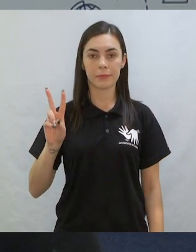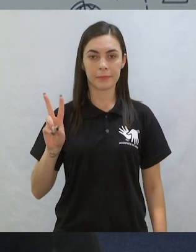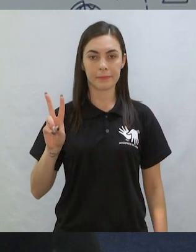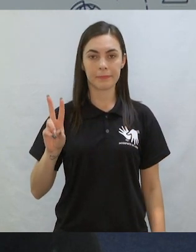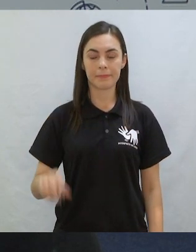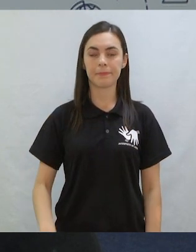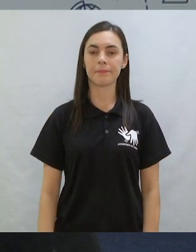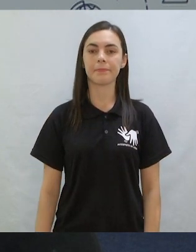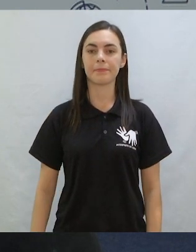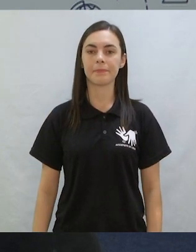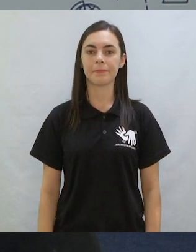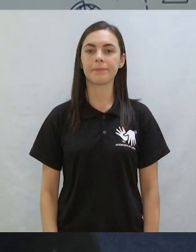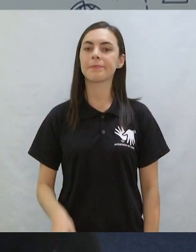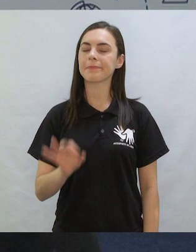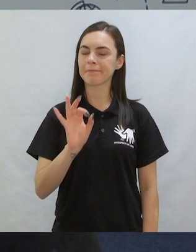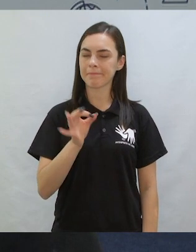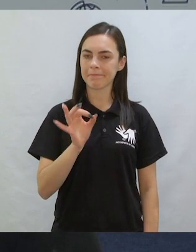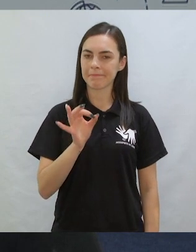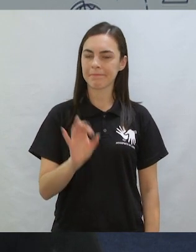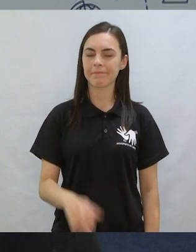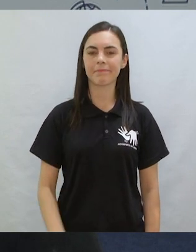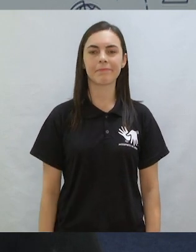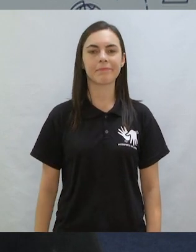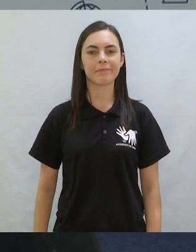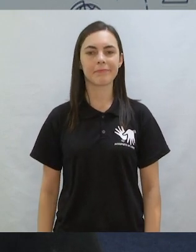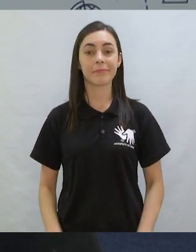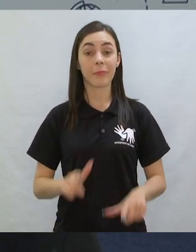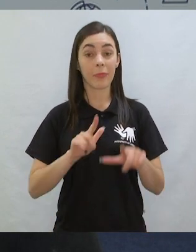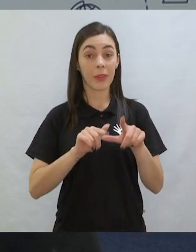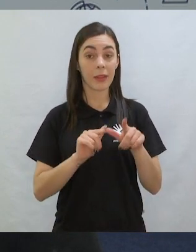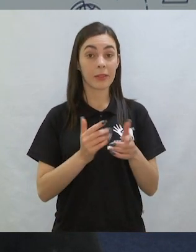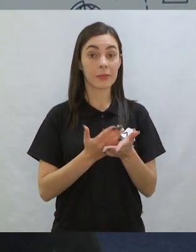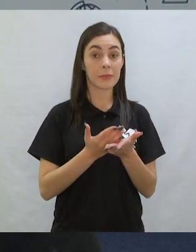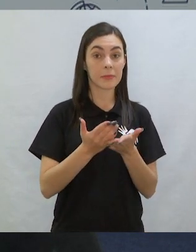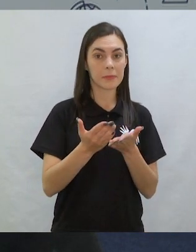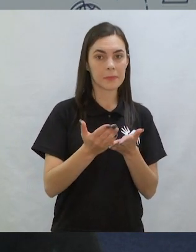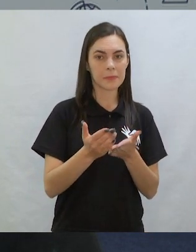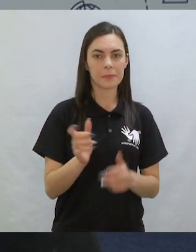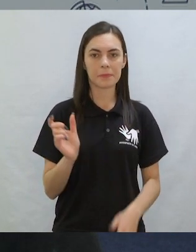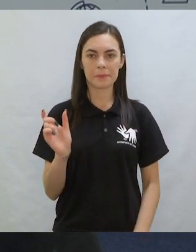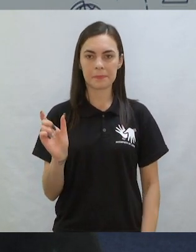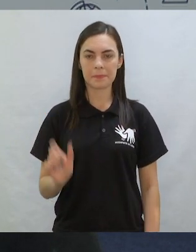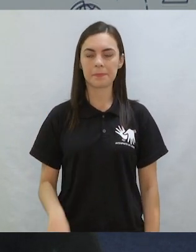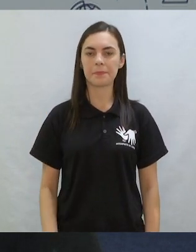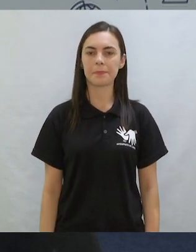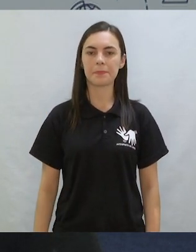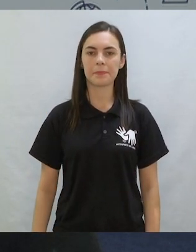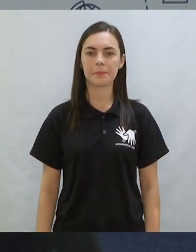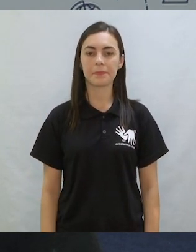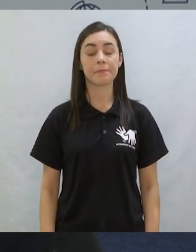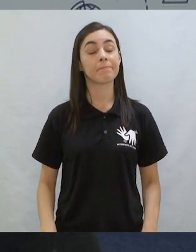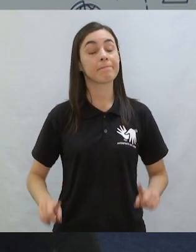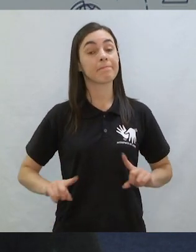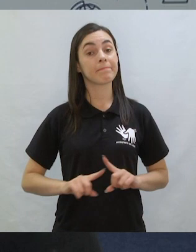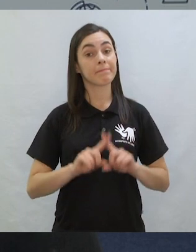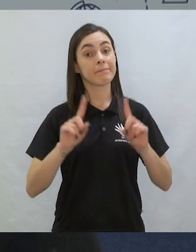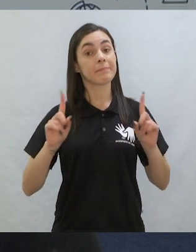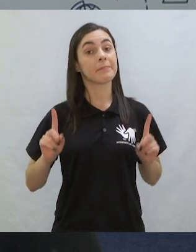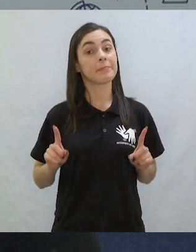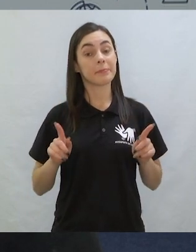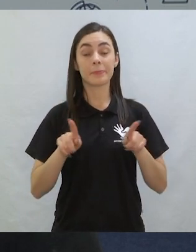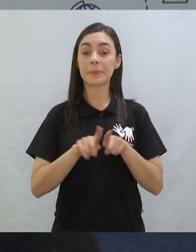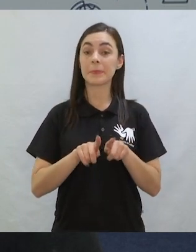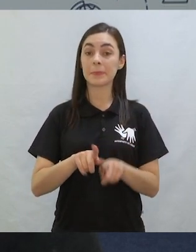letra V. Muito bem, é a nossa letra que começa a nossa palavra.